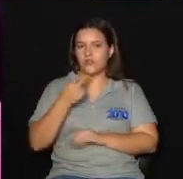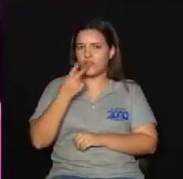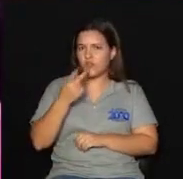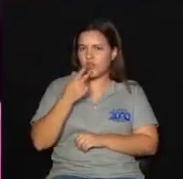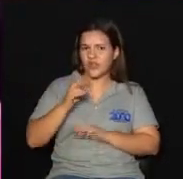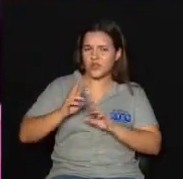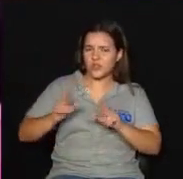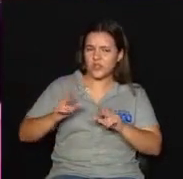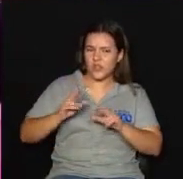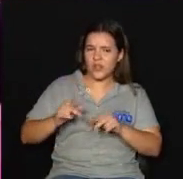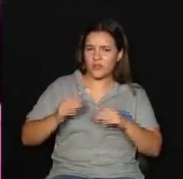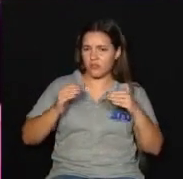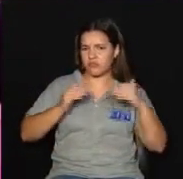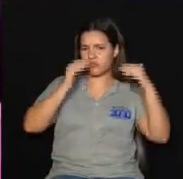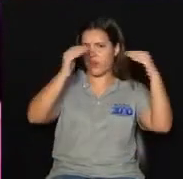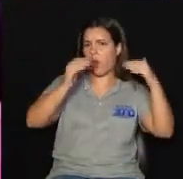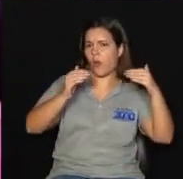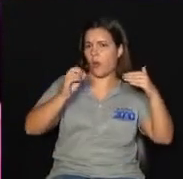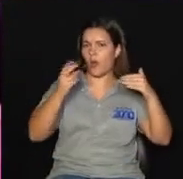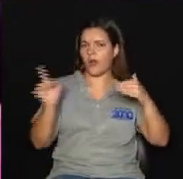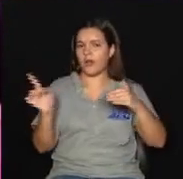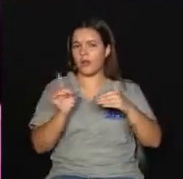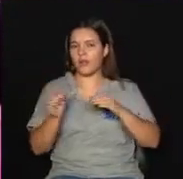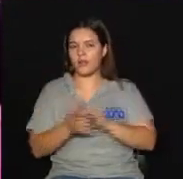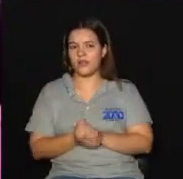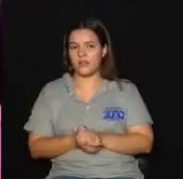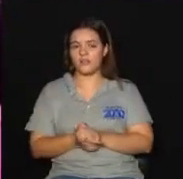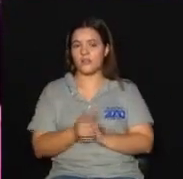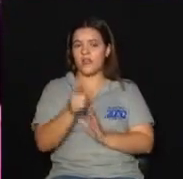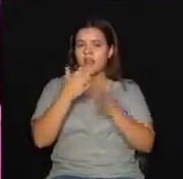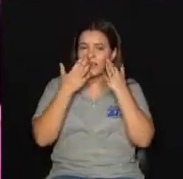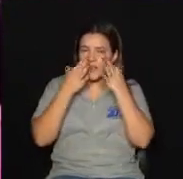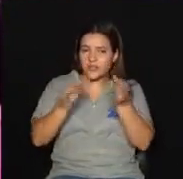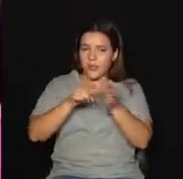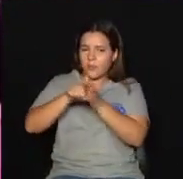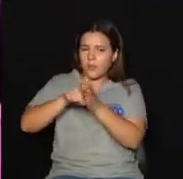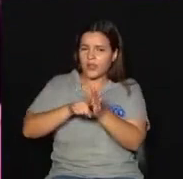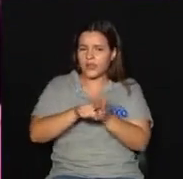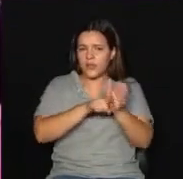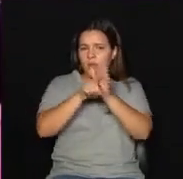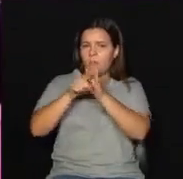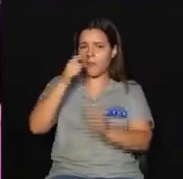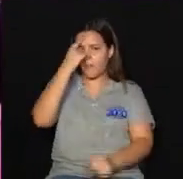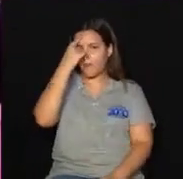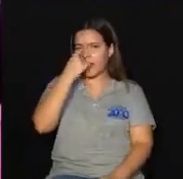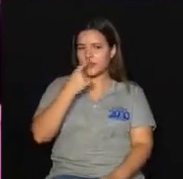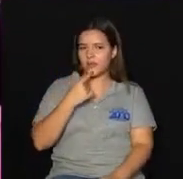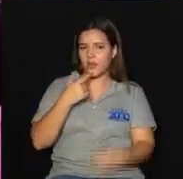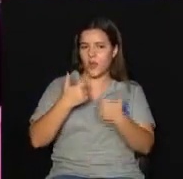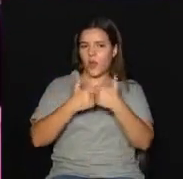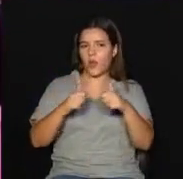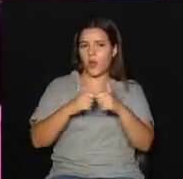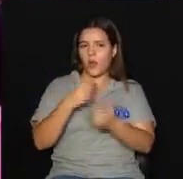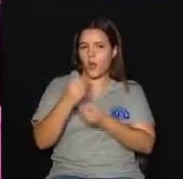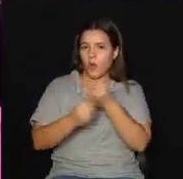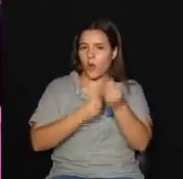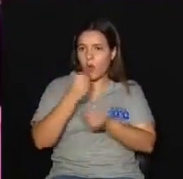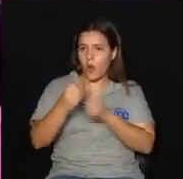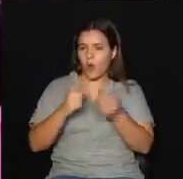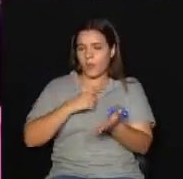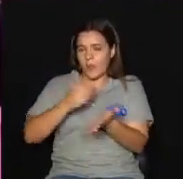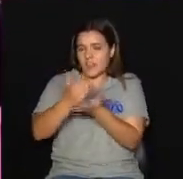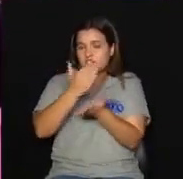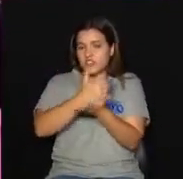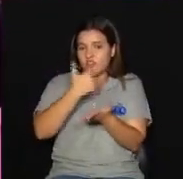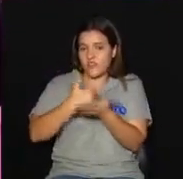de elitização ou não. Basta você analisar o perfil das frotas, como elas são distribuídas